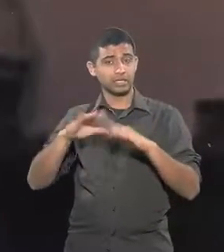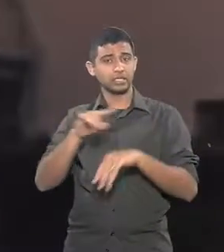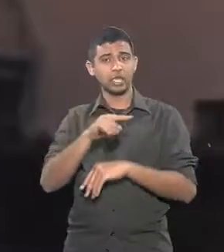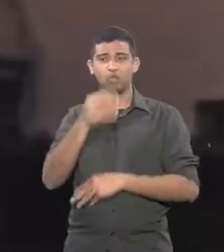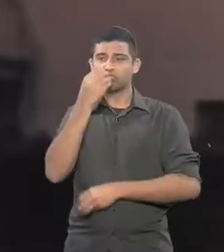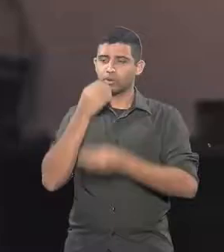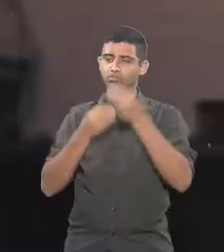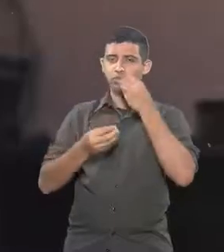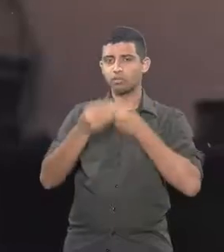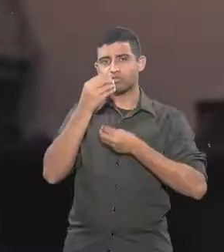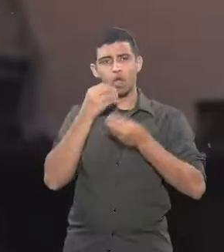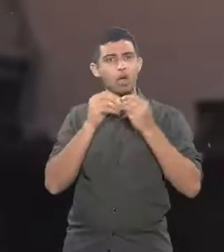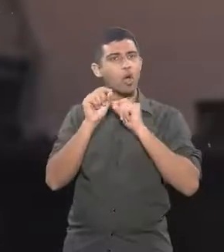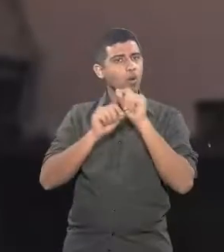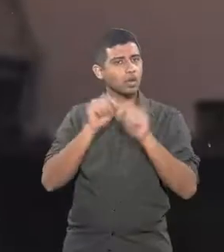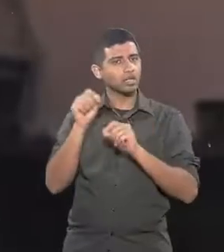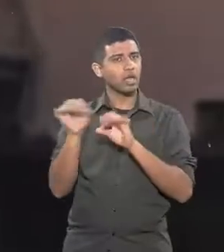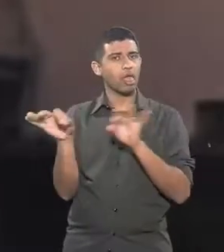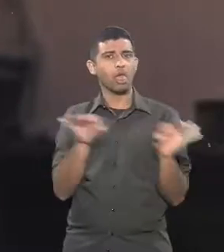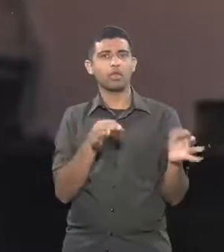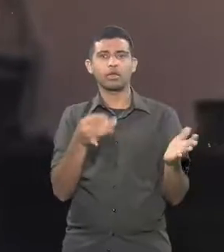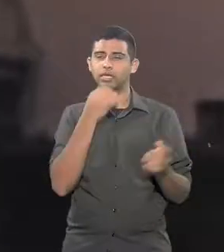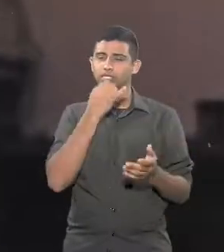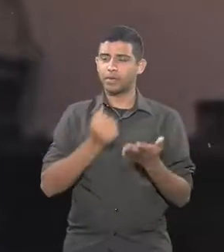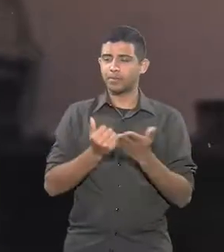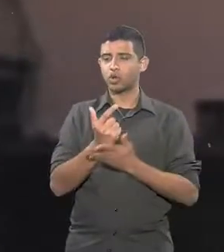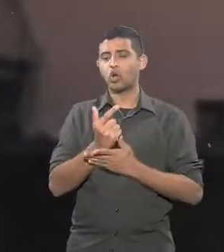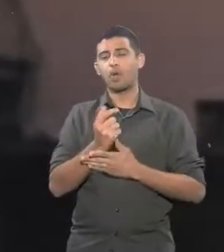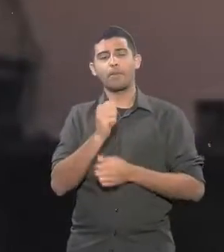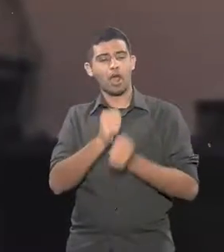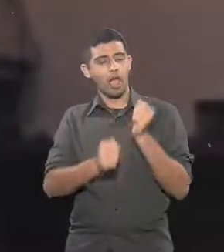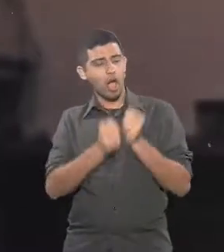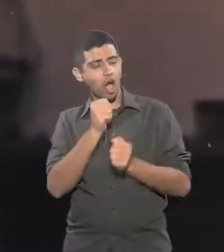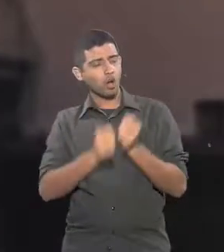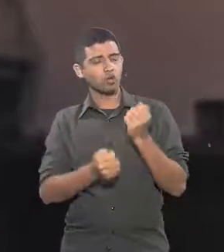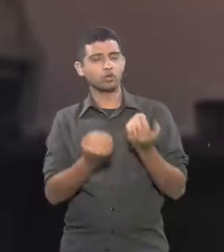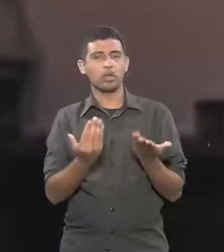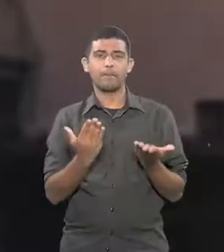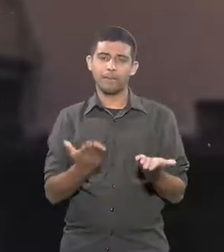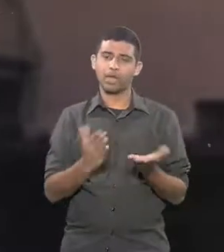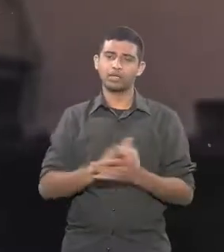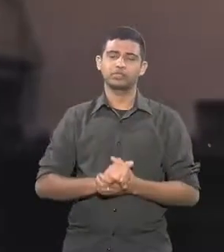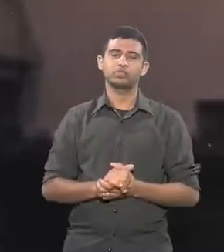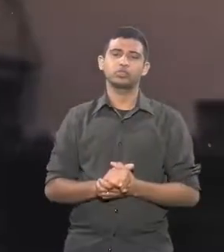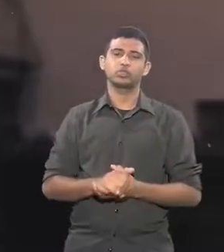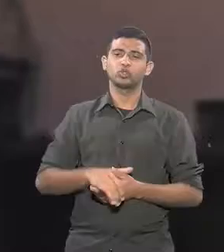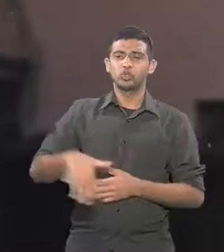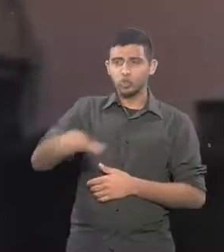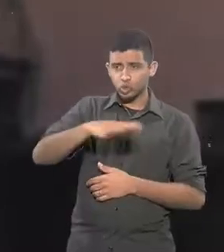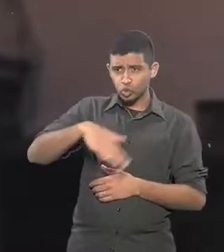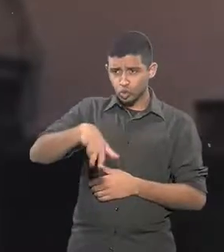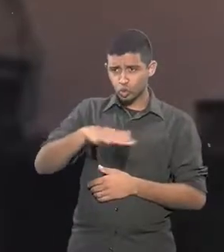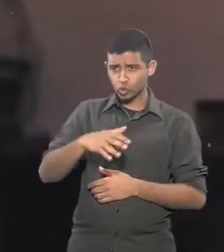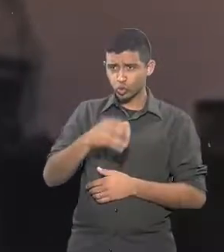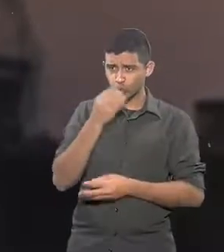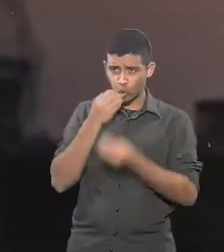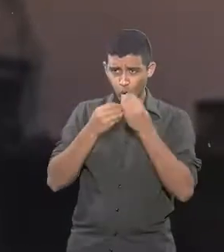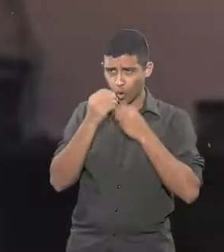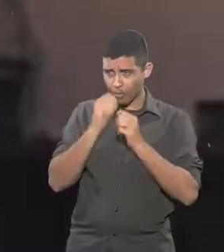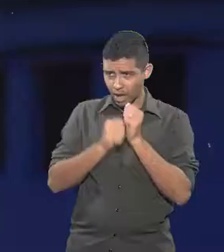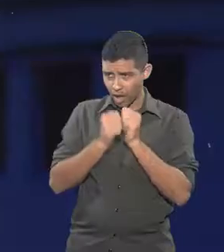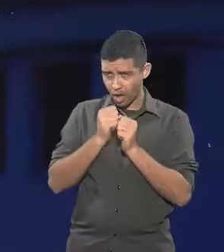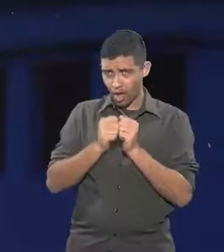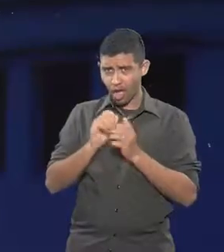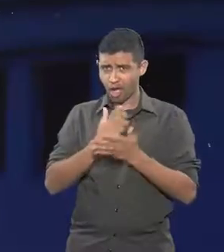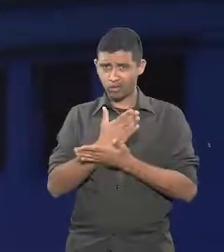efetivamente consomem. Porque, por exemplo, você pode comprar lá o arroz para formar a despensa, mas nem todas as pessoas podem comer arroz, né? Tem